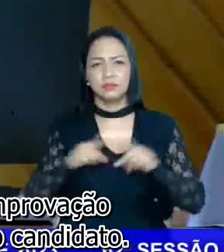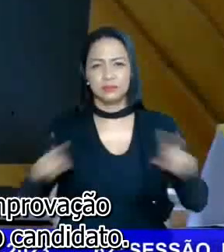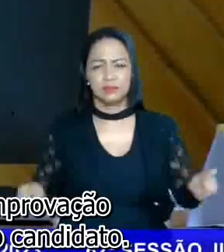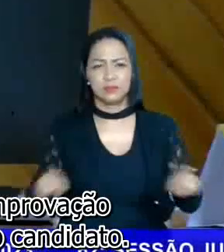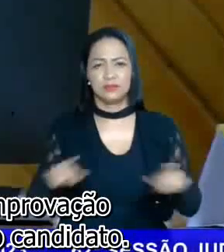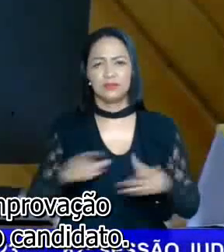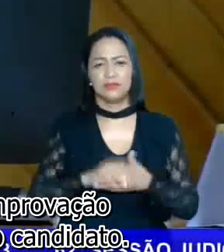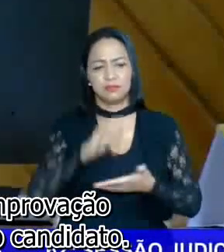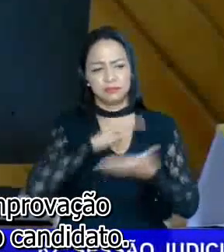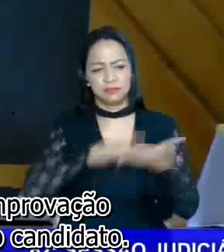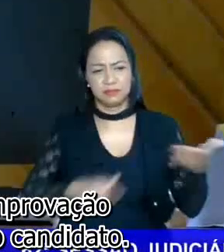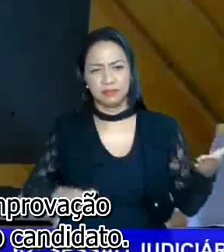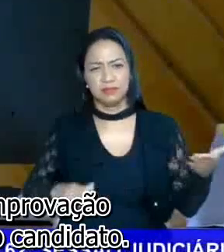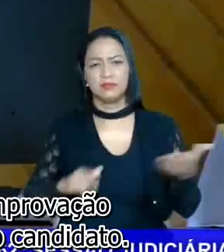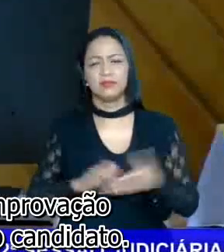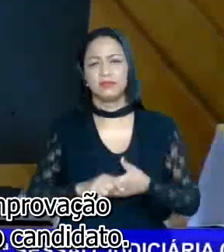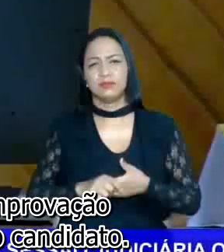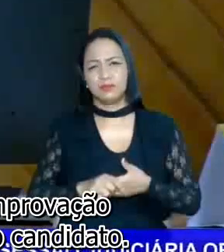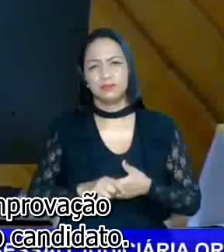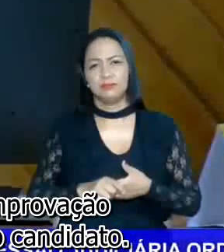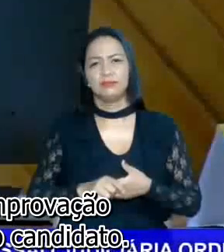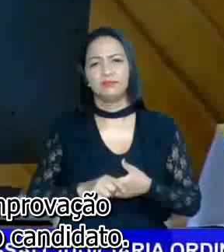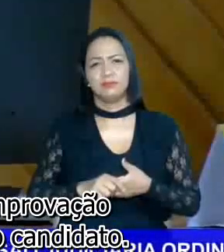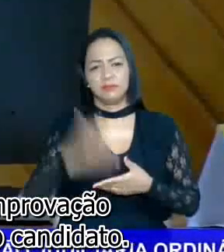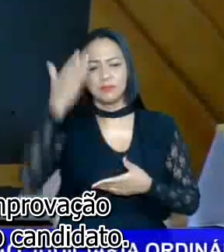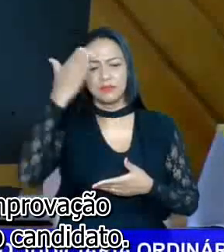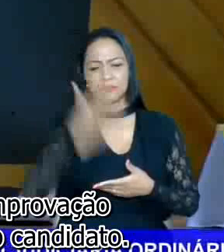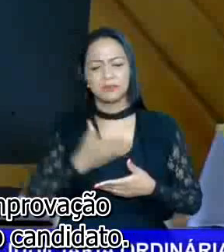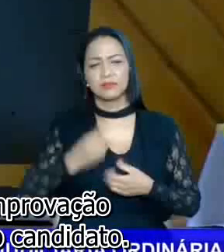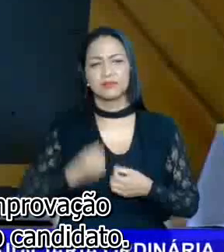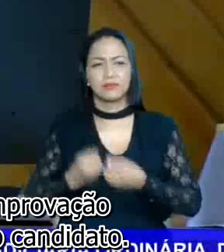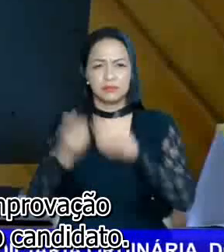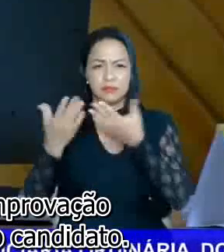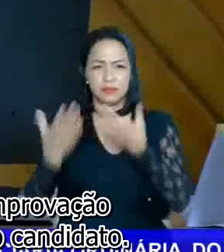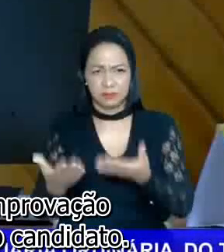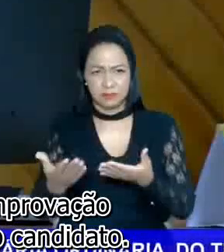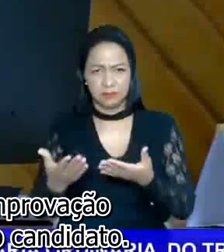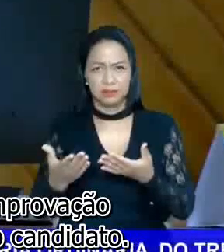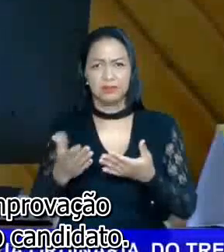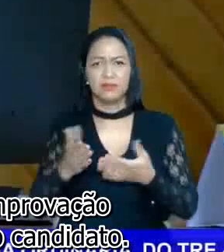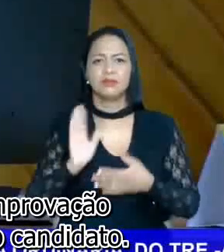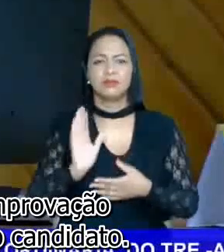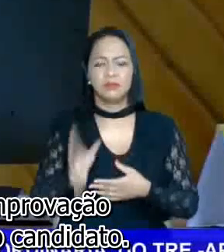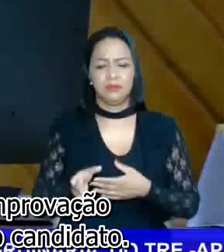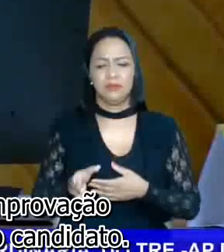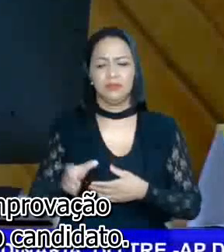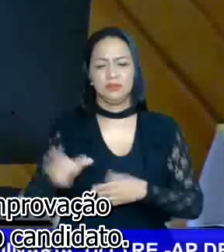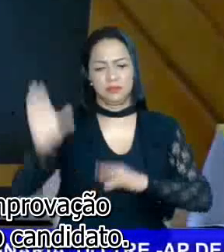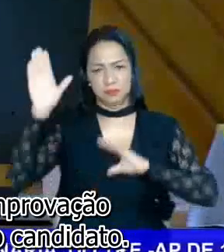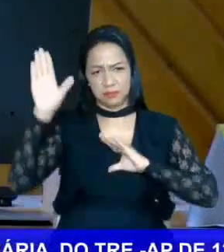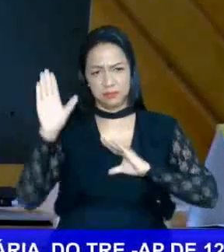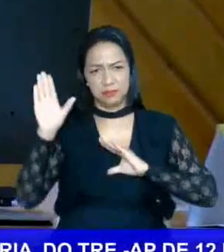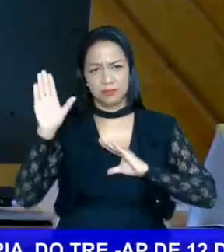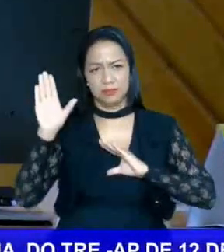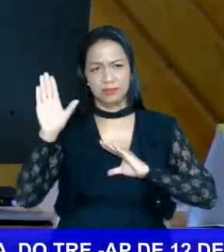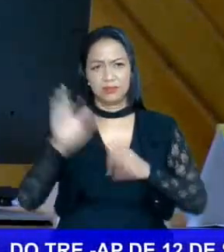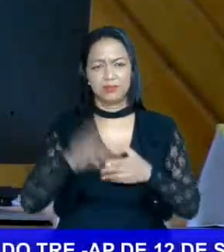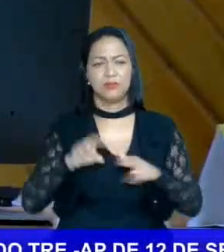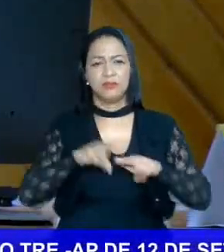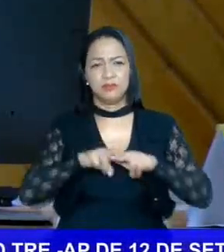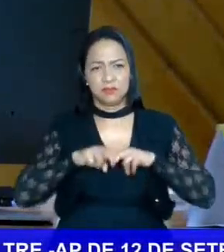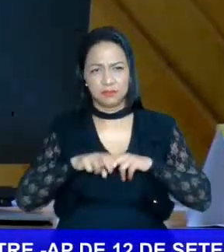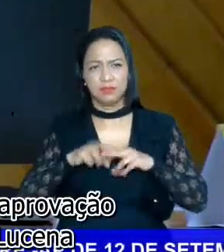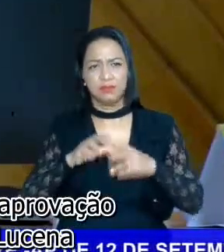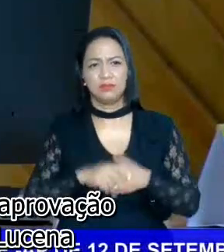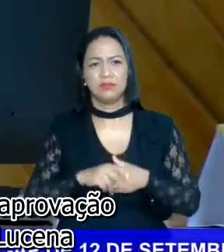os documentos que ela exige para fins de comprovação, eles foram todos apresentados pelo interessado, né, pelo candidato. Então, por essa